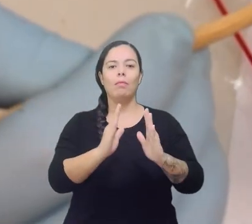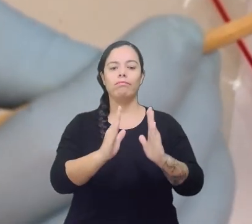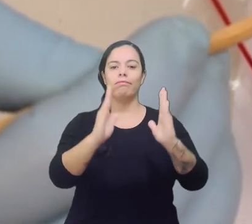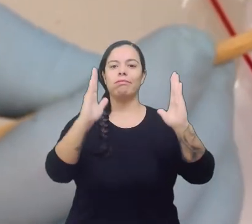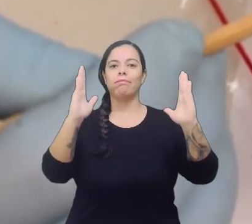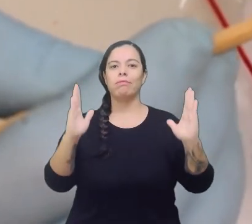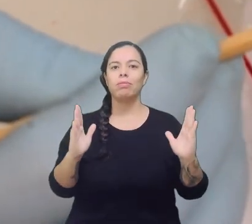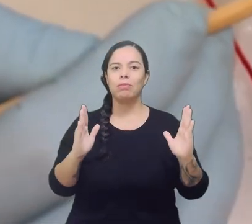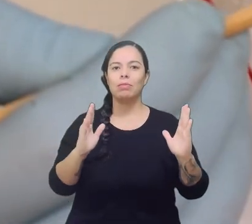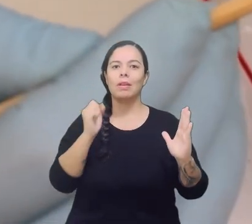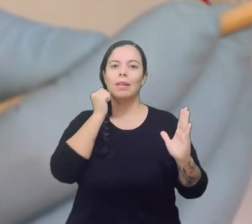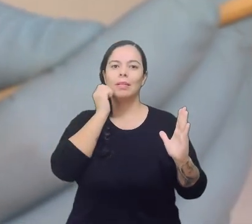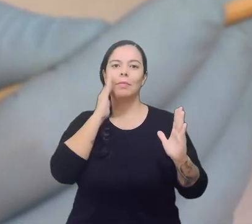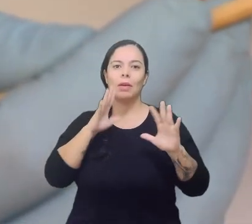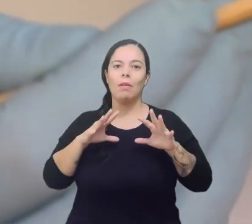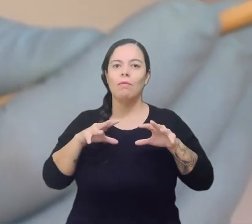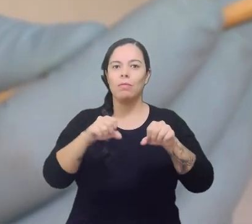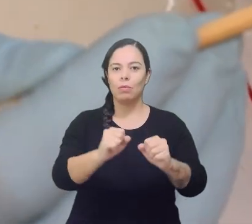E, além de